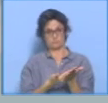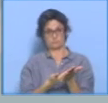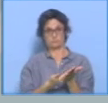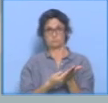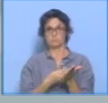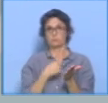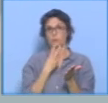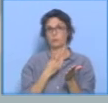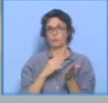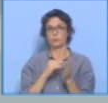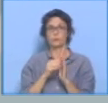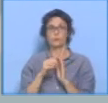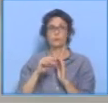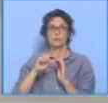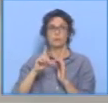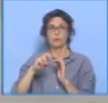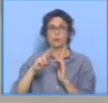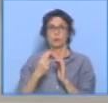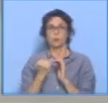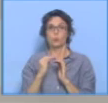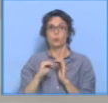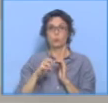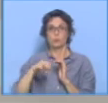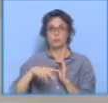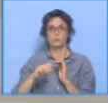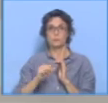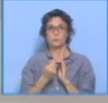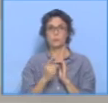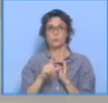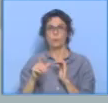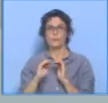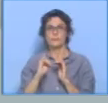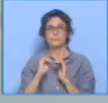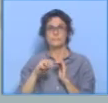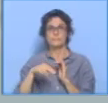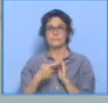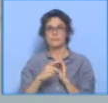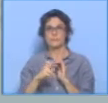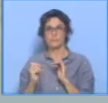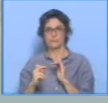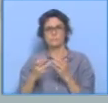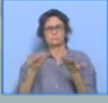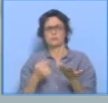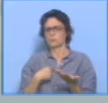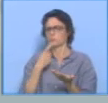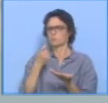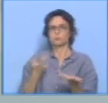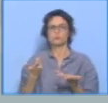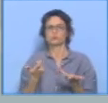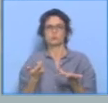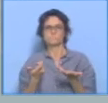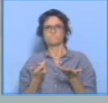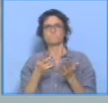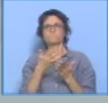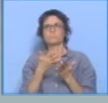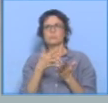Miguel Sintra, pela voz de Luís Miguel Sintra. E até que ponto, Padre Armindo Vaz, esta parábola do bom samaritano determina a tal escuta